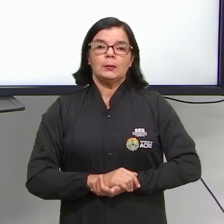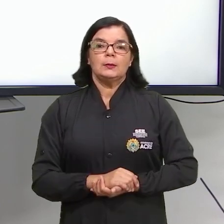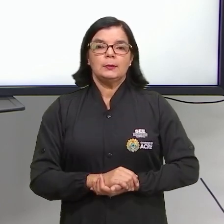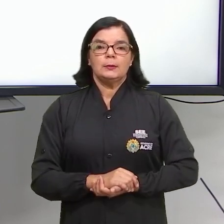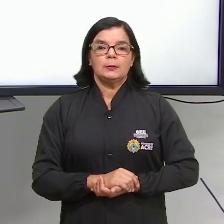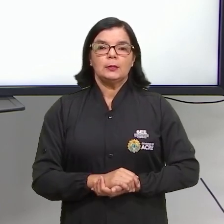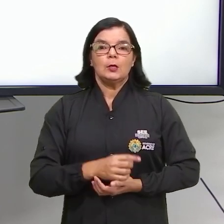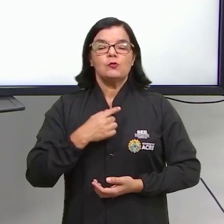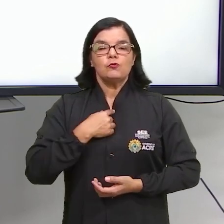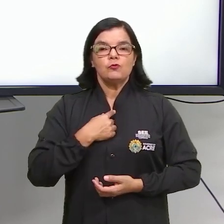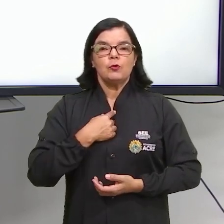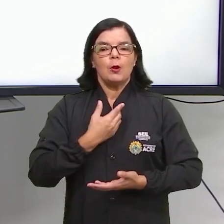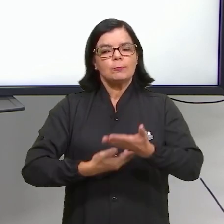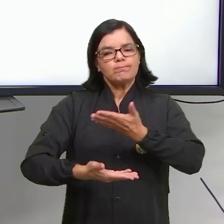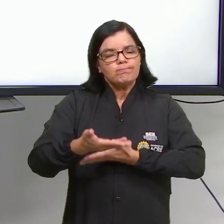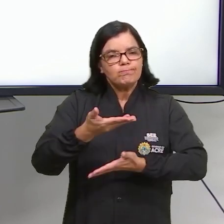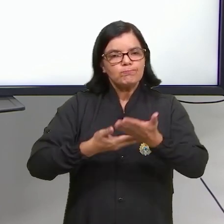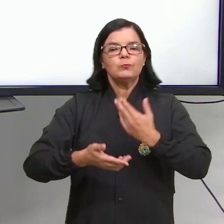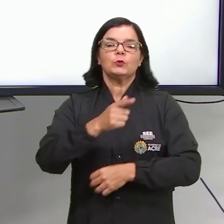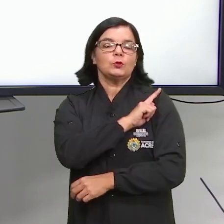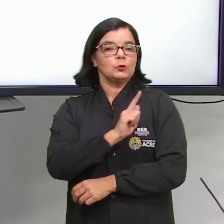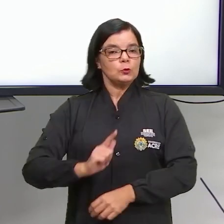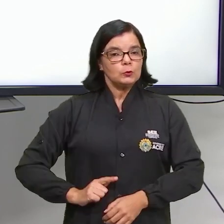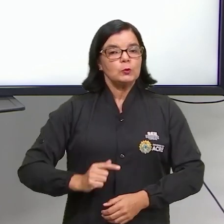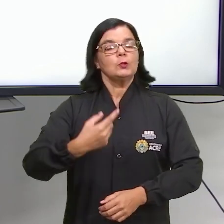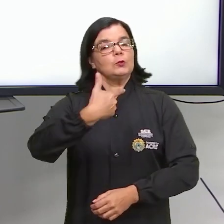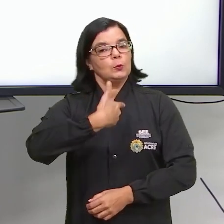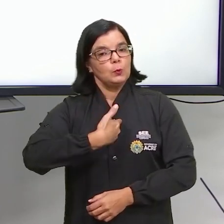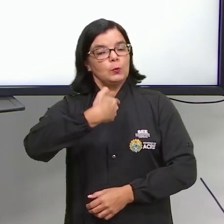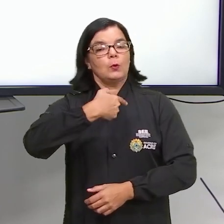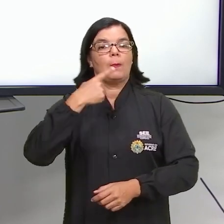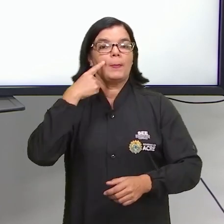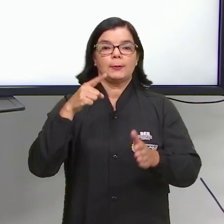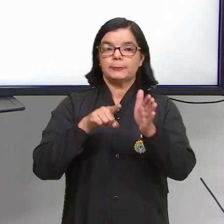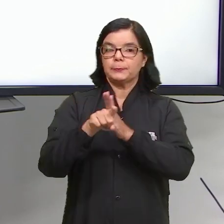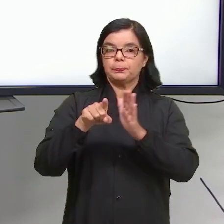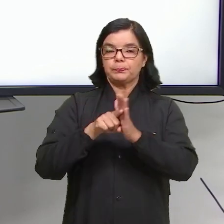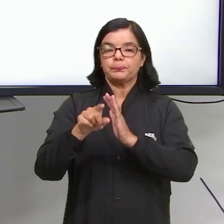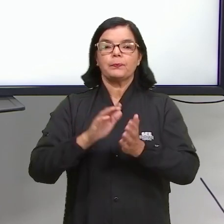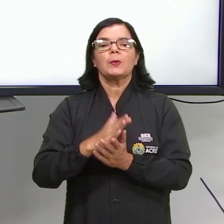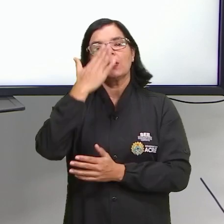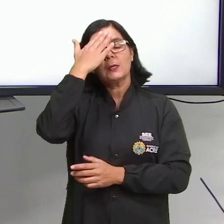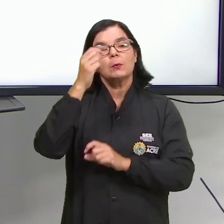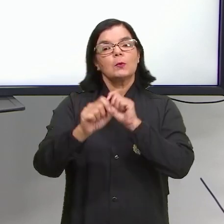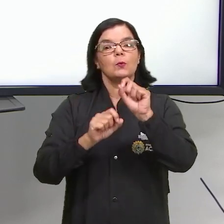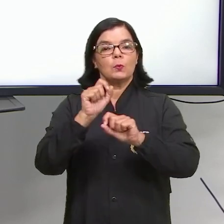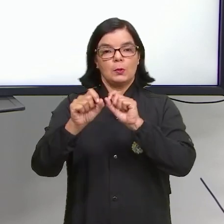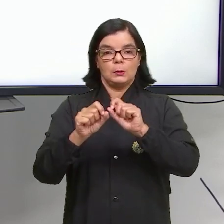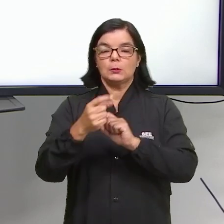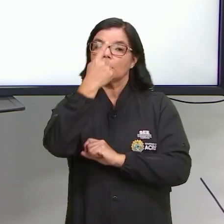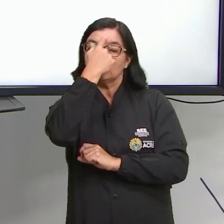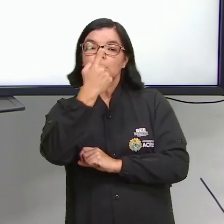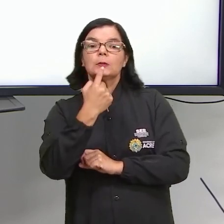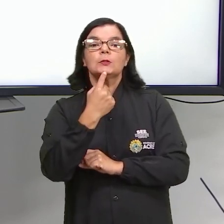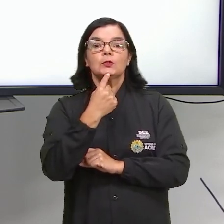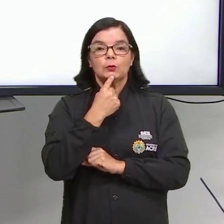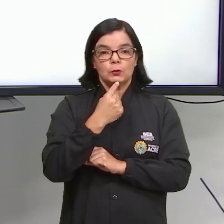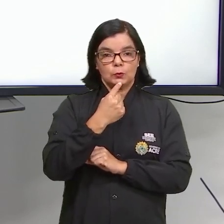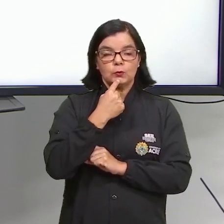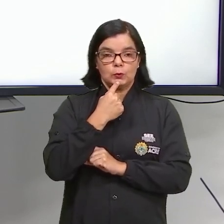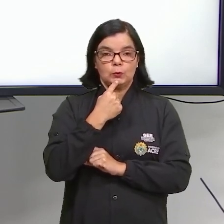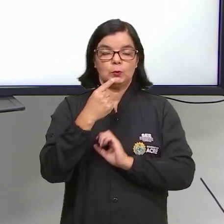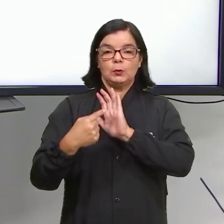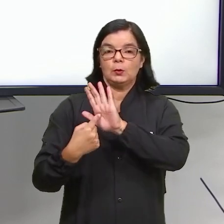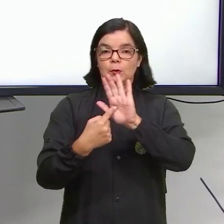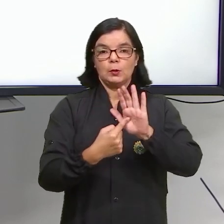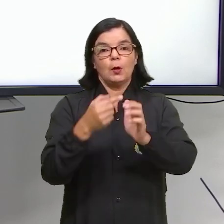uma legitimidade para o governo de Vargas, a gente vai, então, para a questão. Ela quer saber o seguinte, essas imagens que trazem aspectos